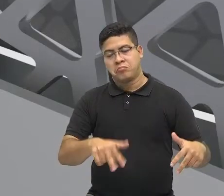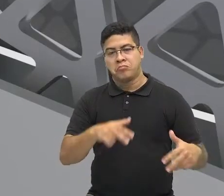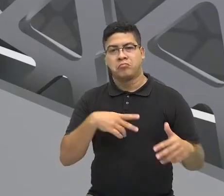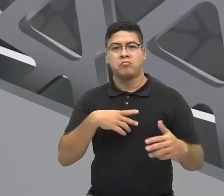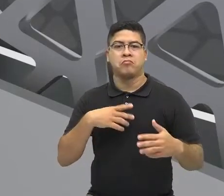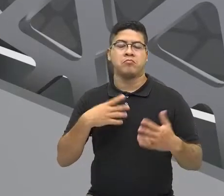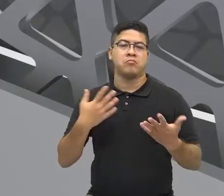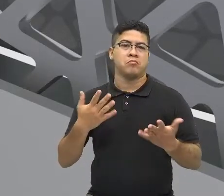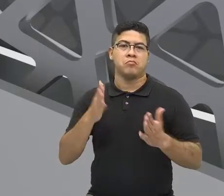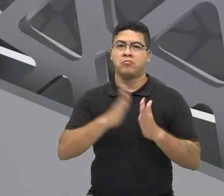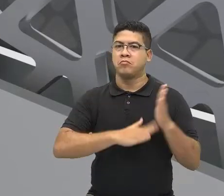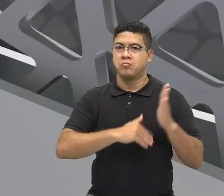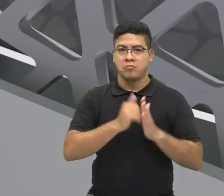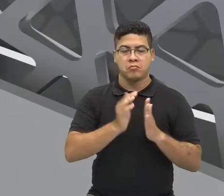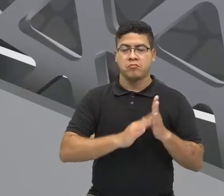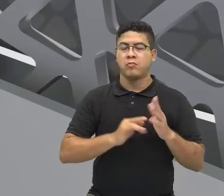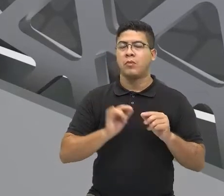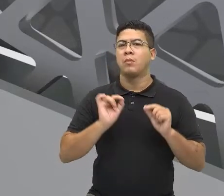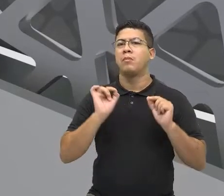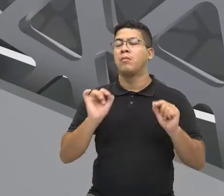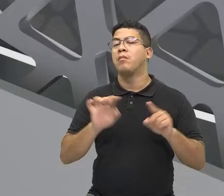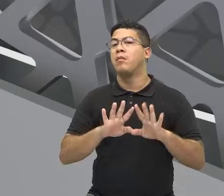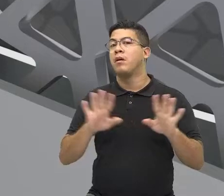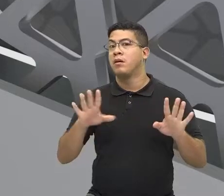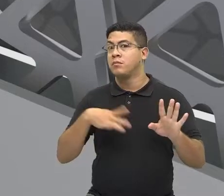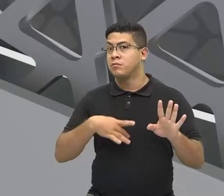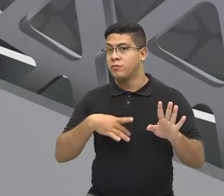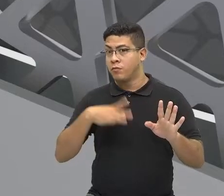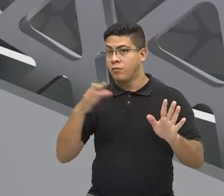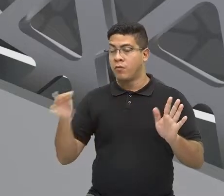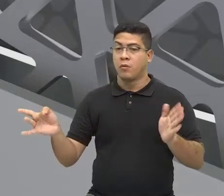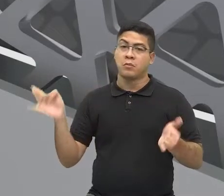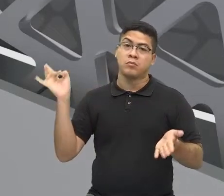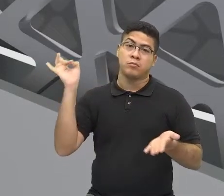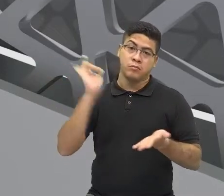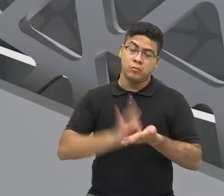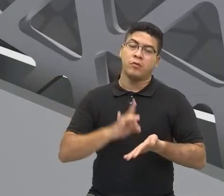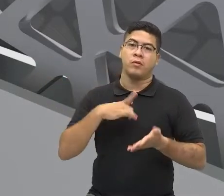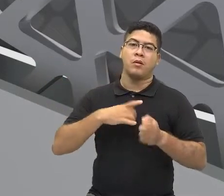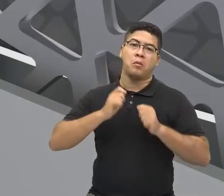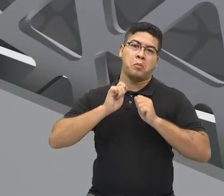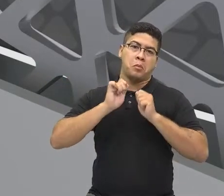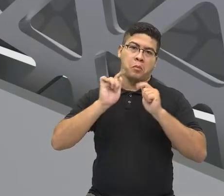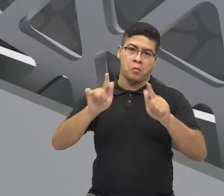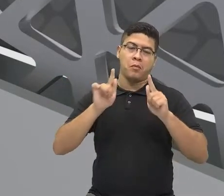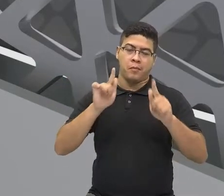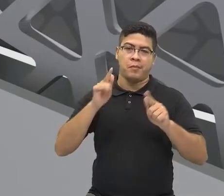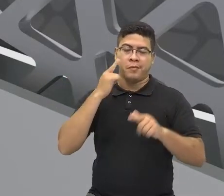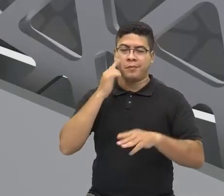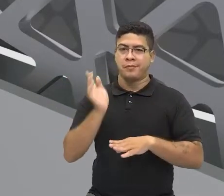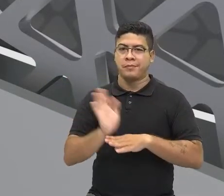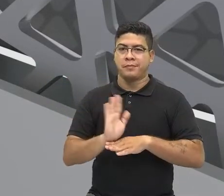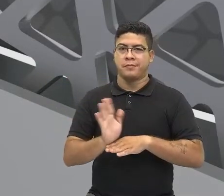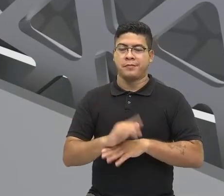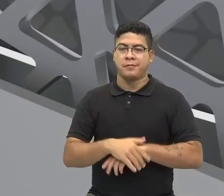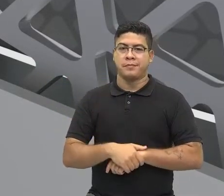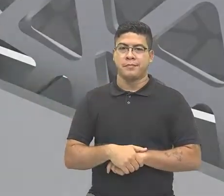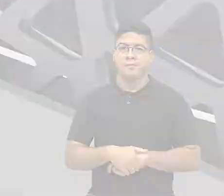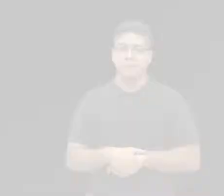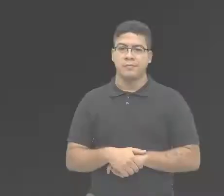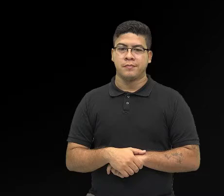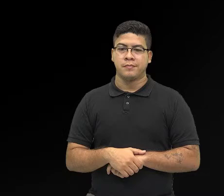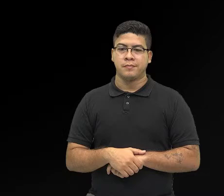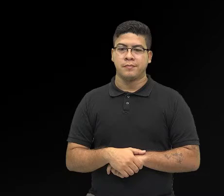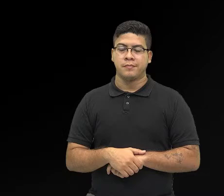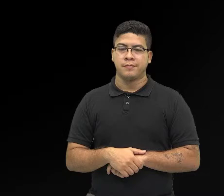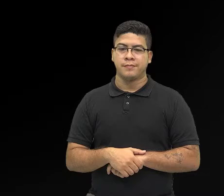queriam reivindicar? Isso aí eu vou mostrar para vocês através de um vídeo. Então, vamos assistir ao vídeo.